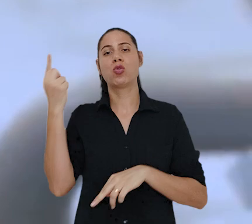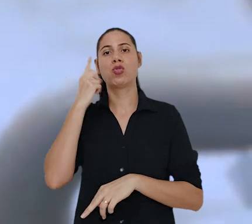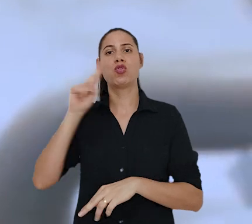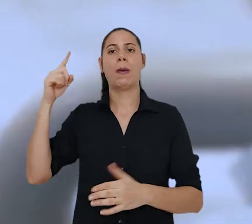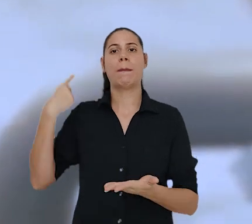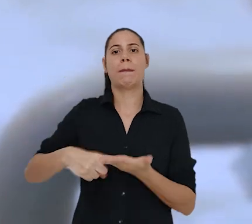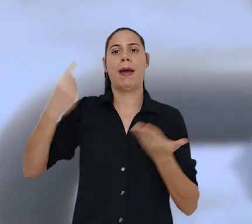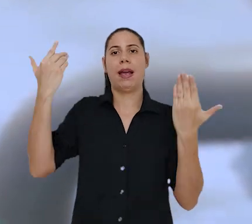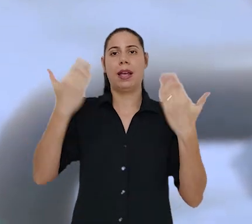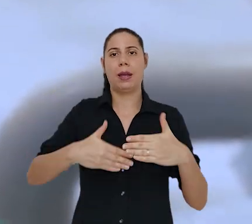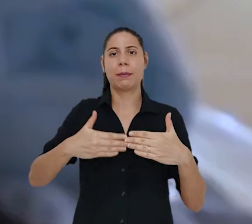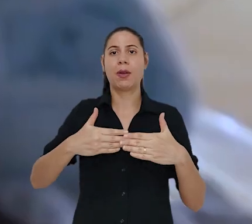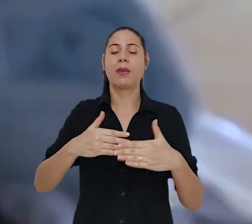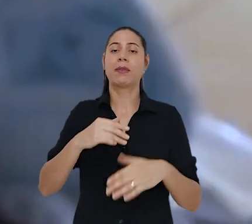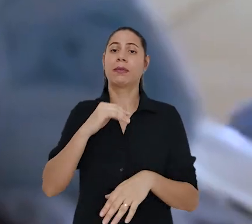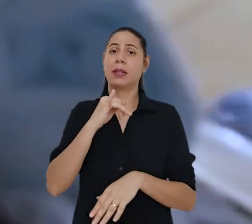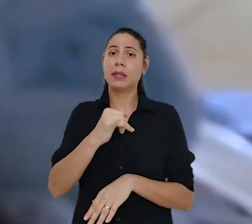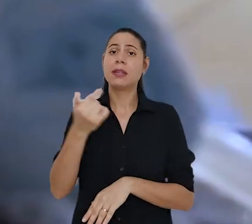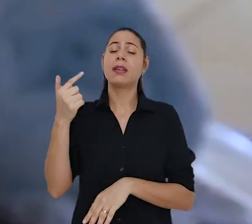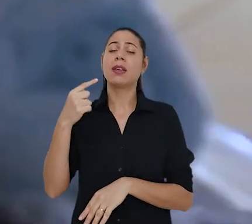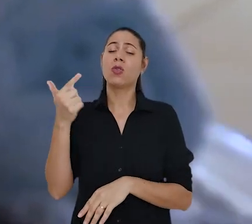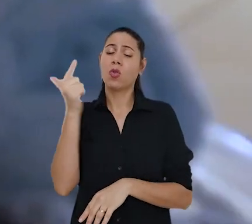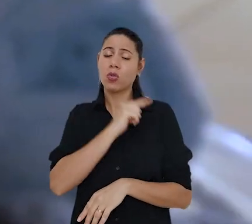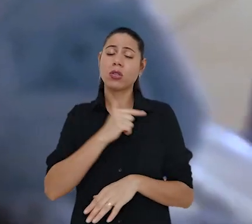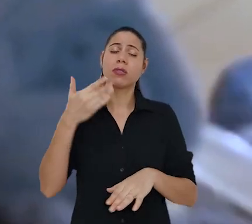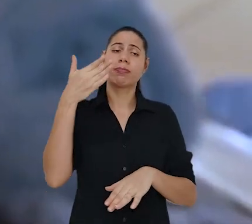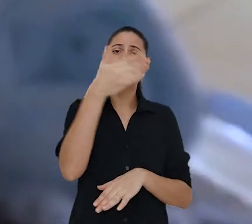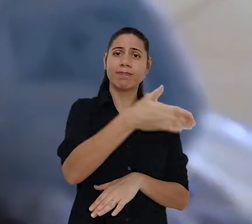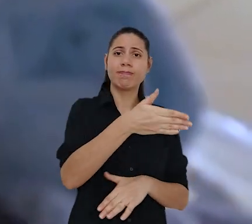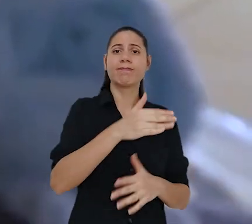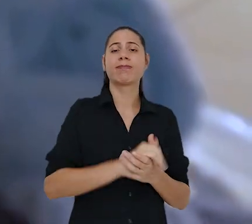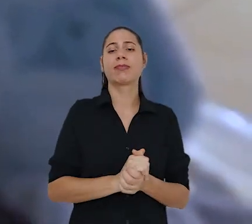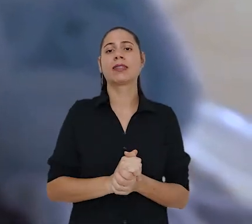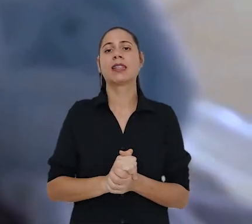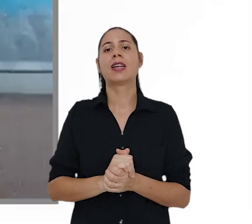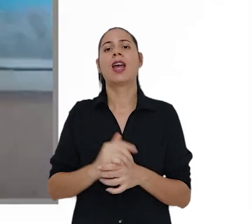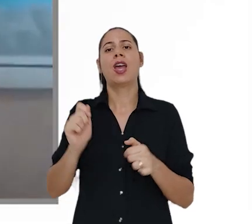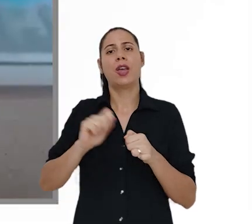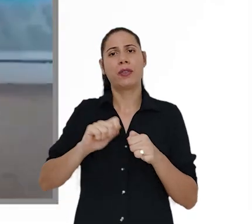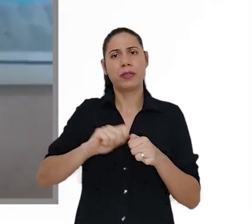as provas em outra data, quando estivesse em plenas condições